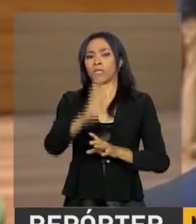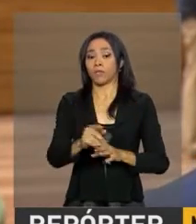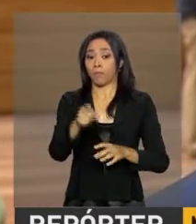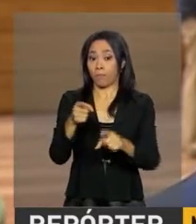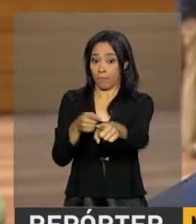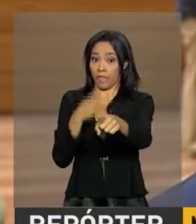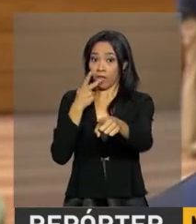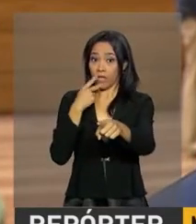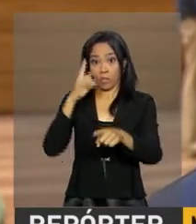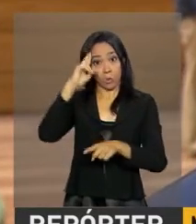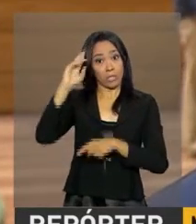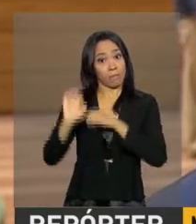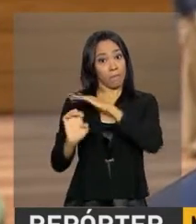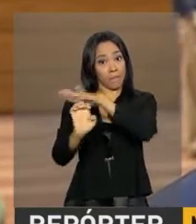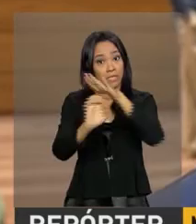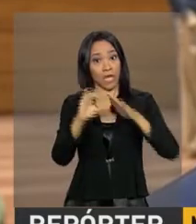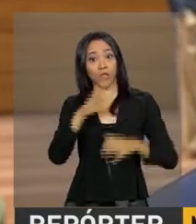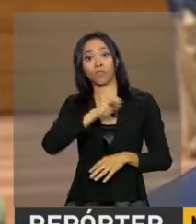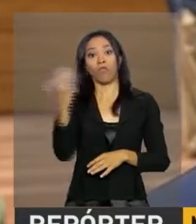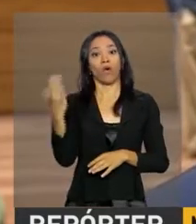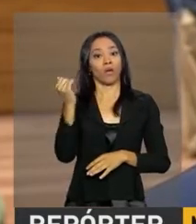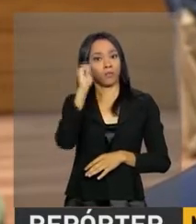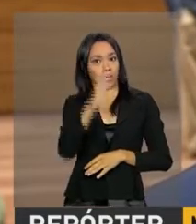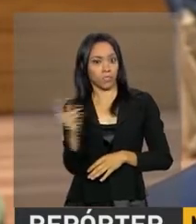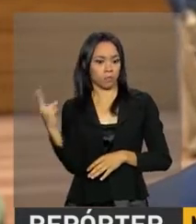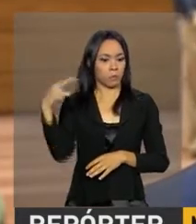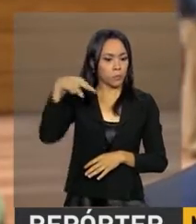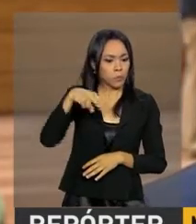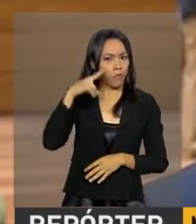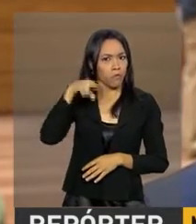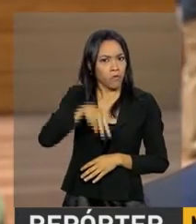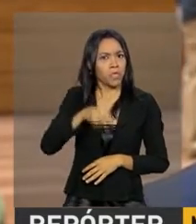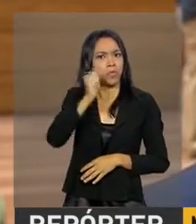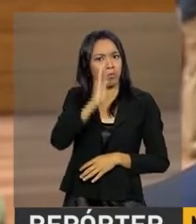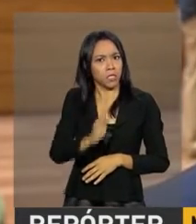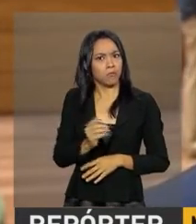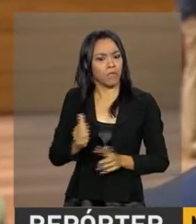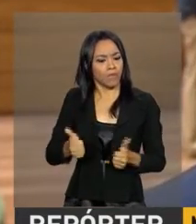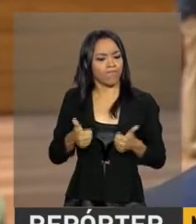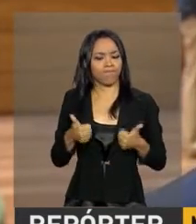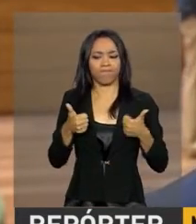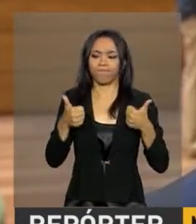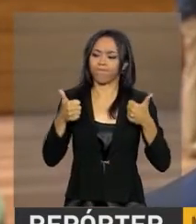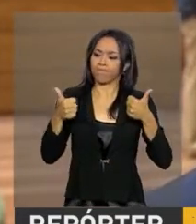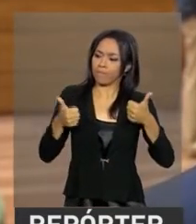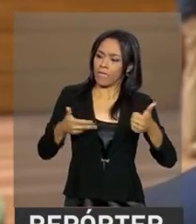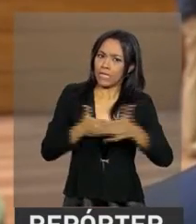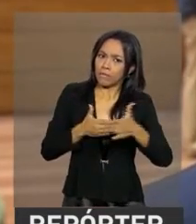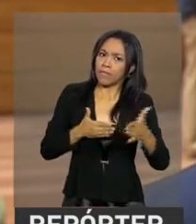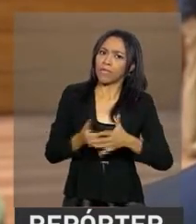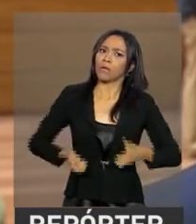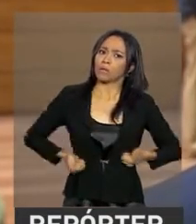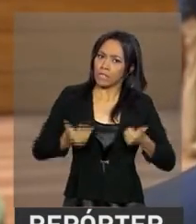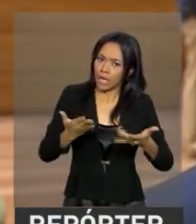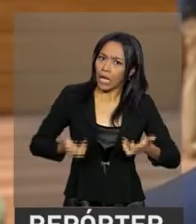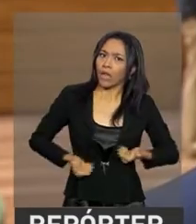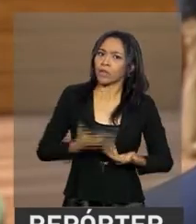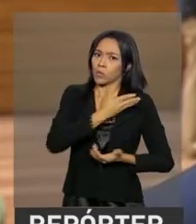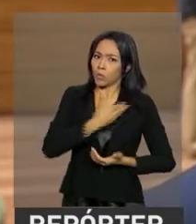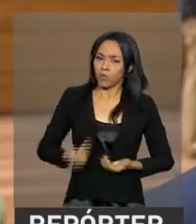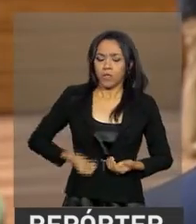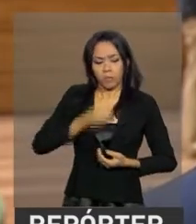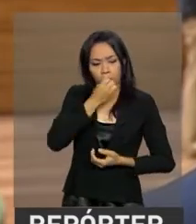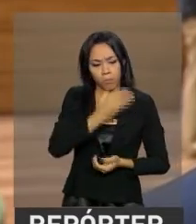está tomando essa é medida de que vai limitar os gastos públicos é muito elogiada é muito bem